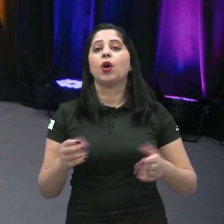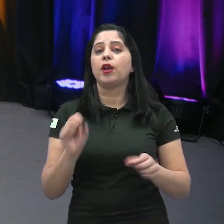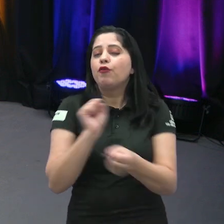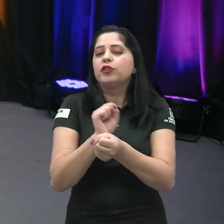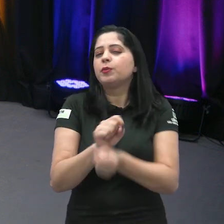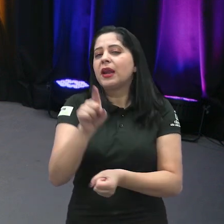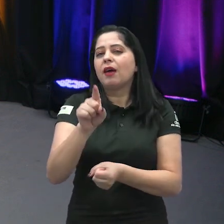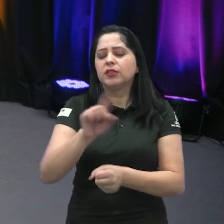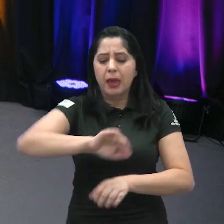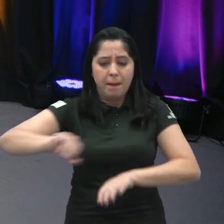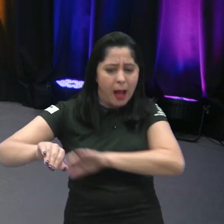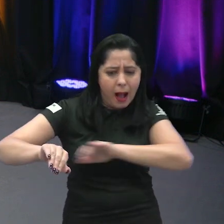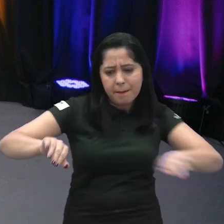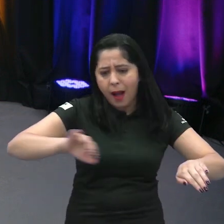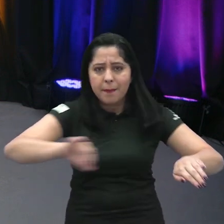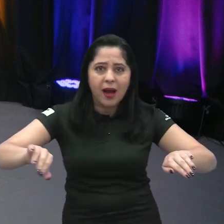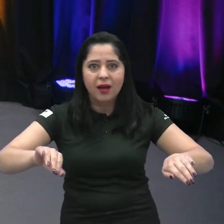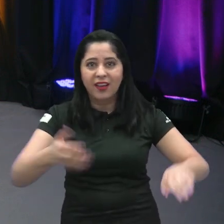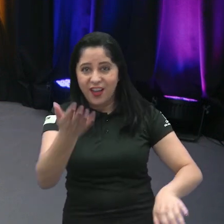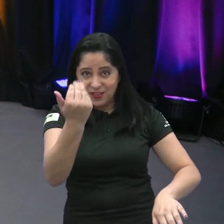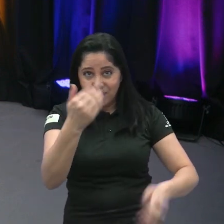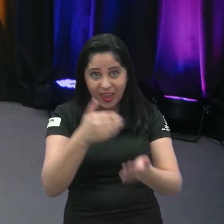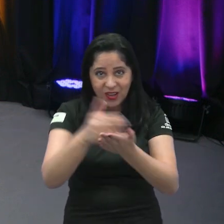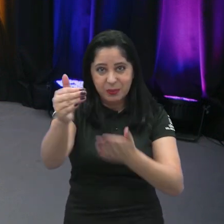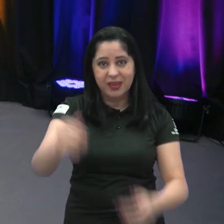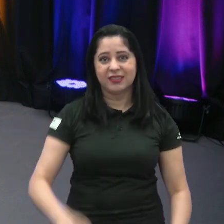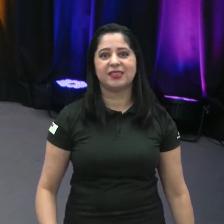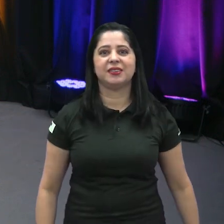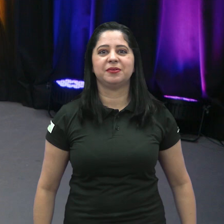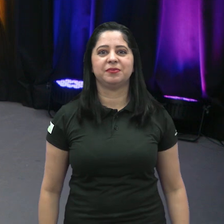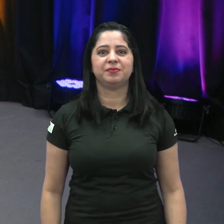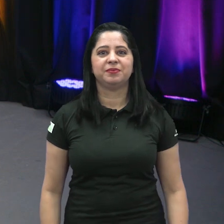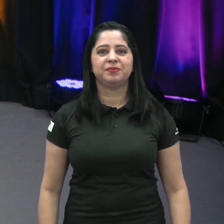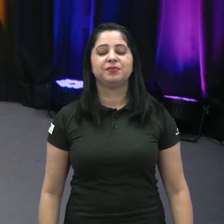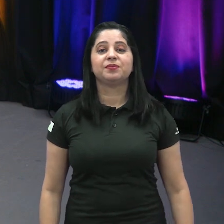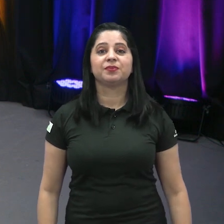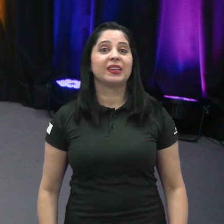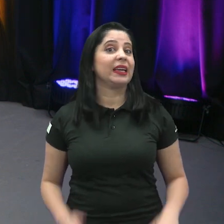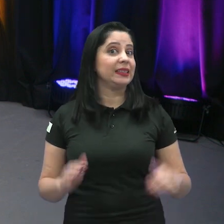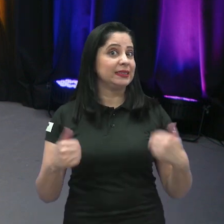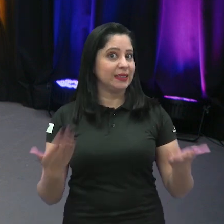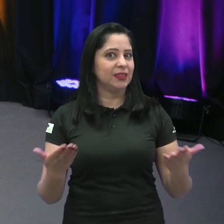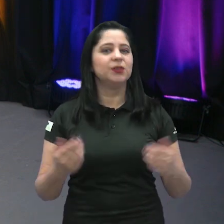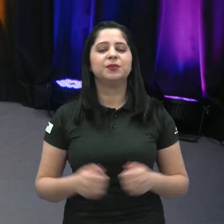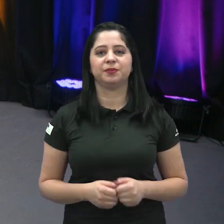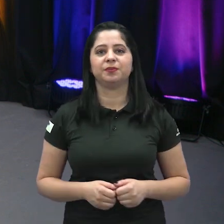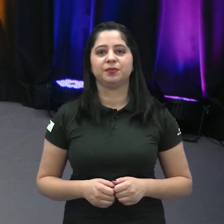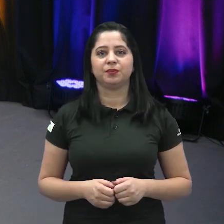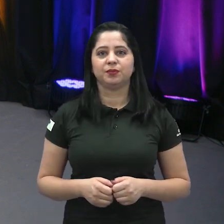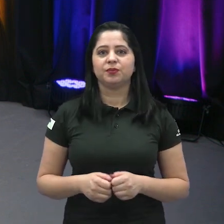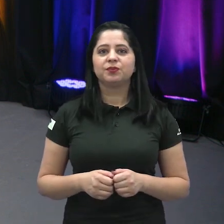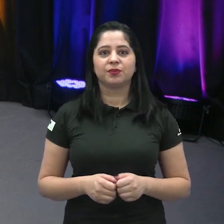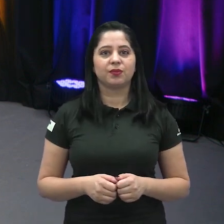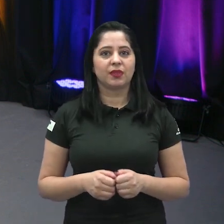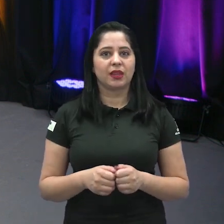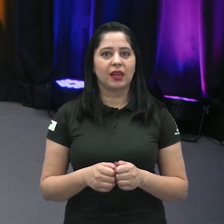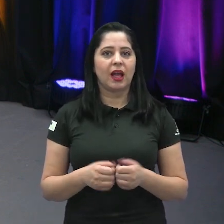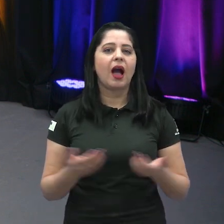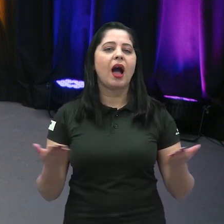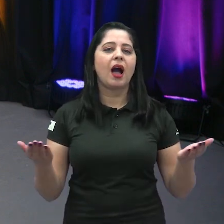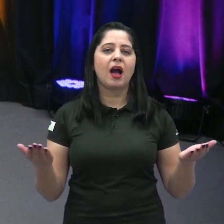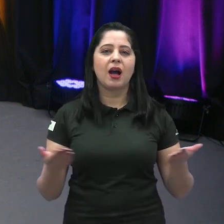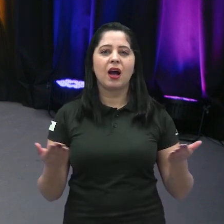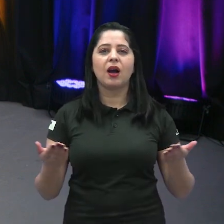um pouquinho você correr ali, pegar a cadeira e bora. Vamos dar início? Seguinte, pessoal, nós vamos dar